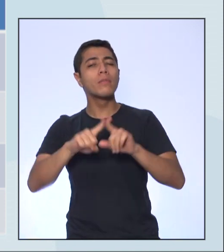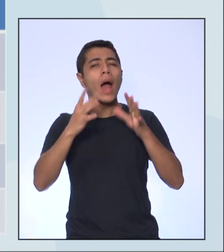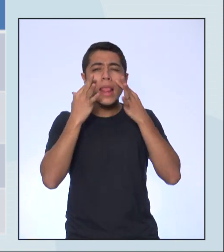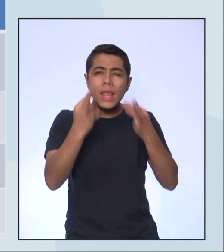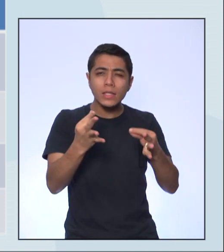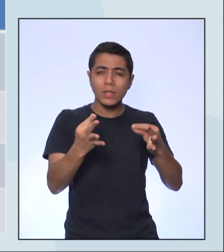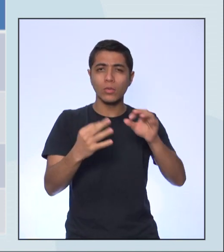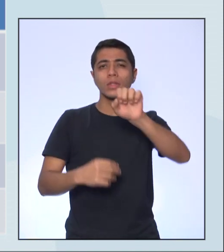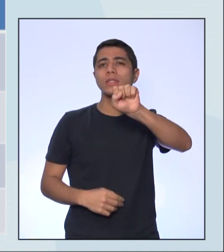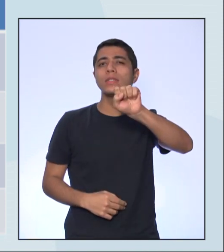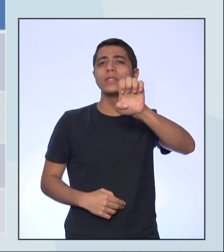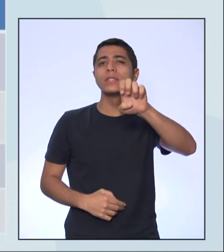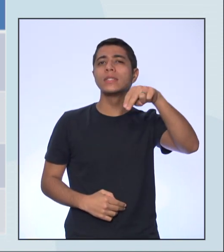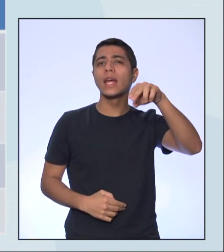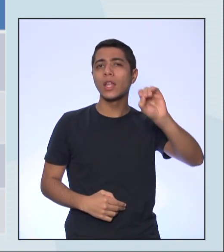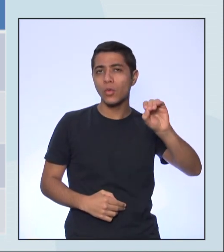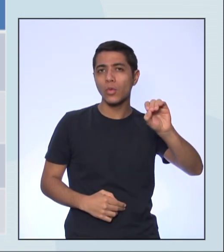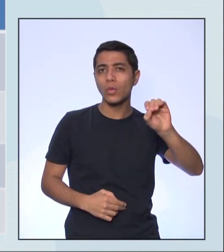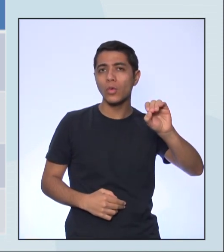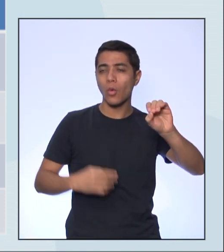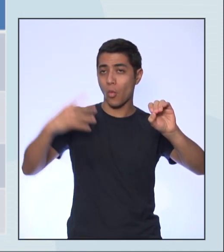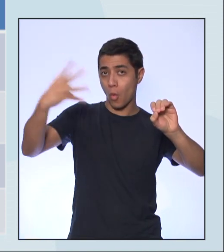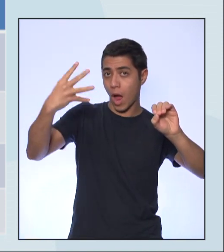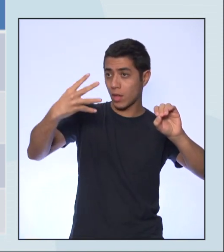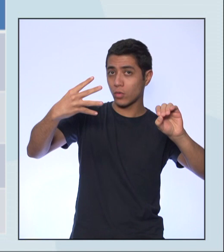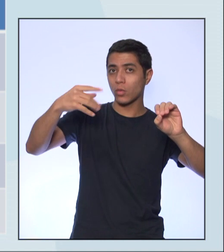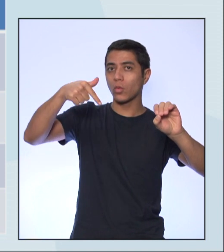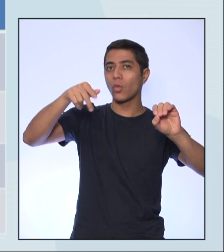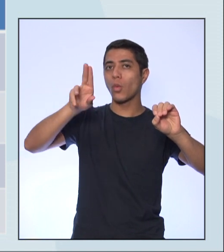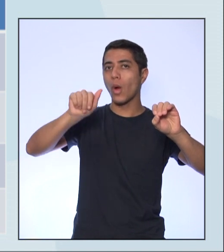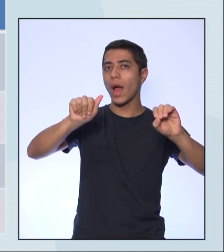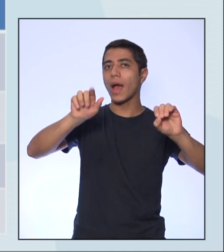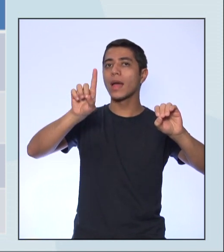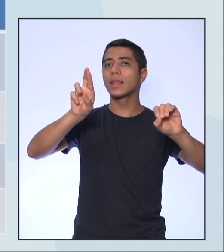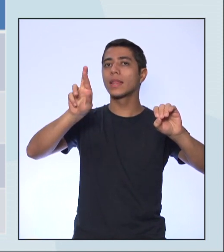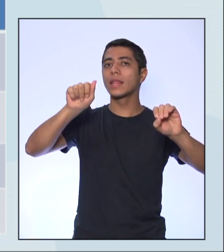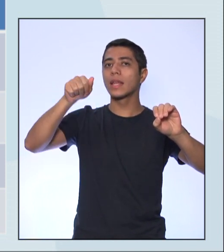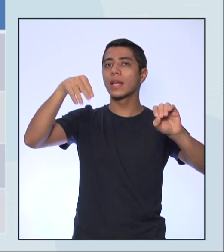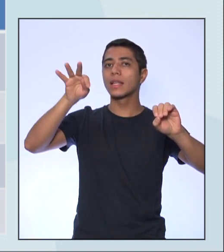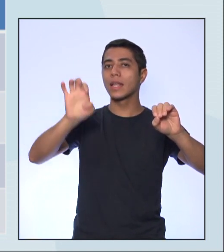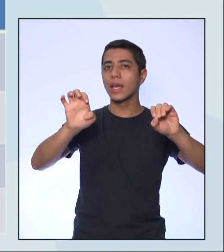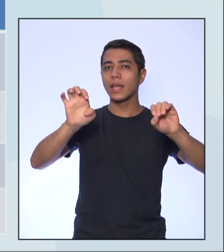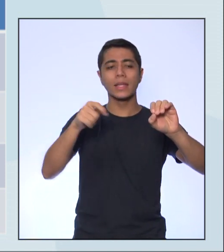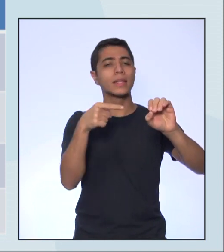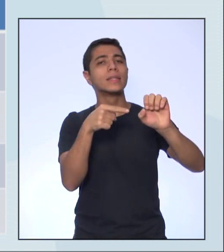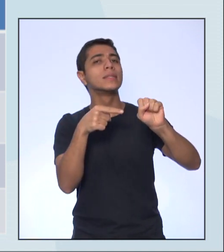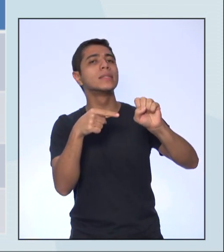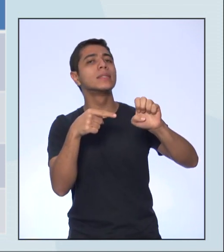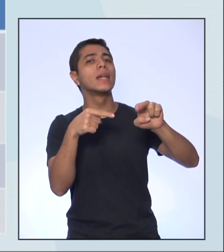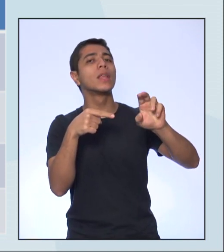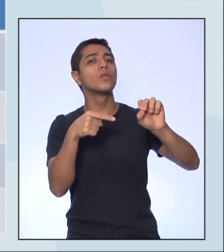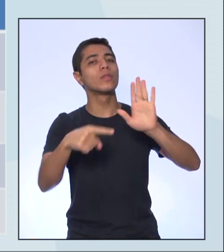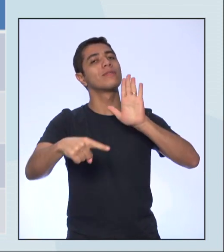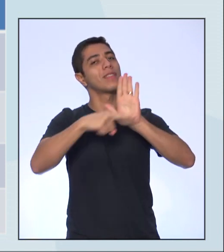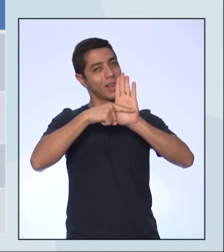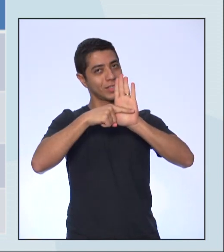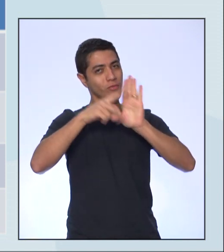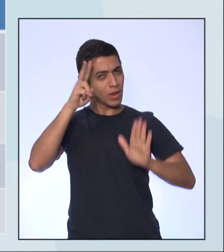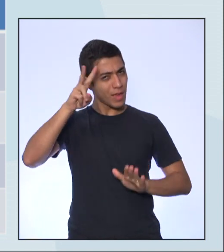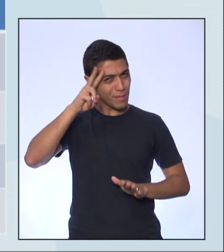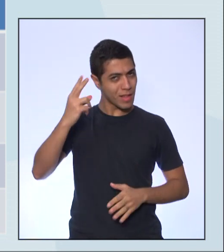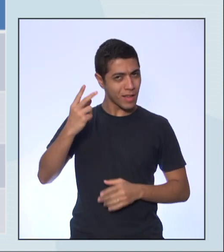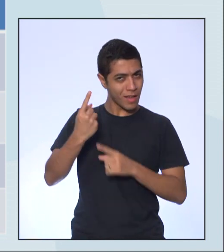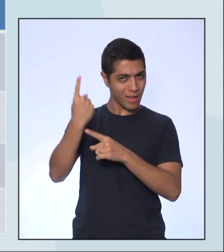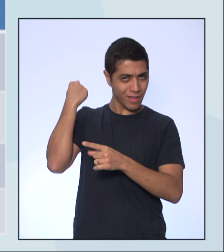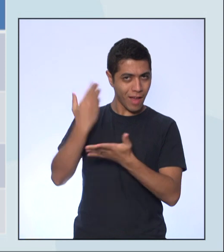ela o sinal do seno no quarto quadrante é negativo nós já temos visto isso né então todos os índios dele